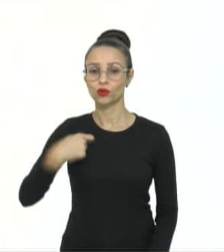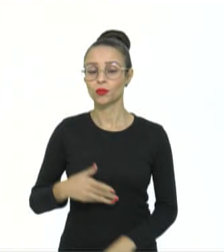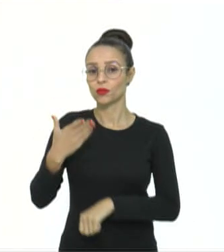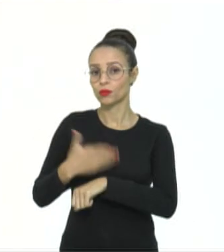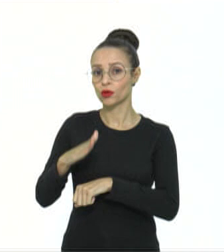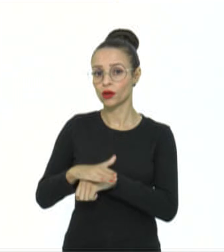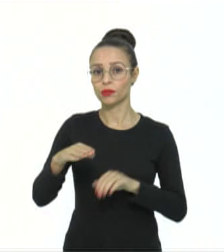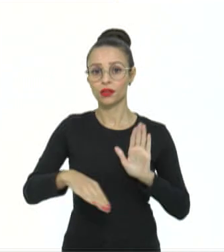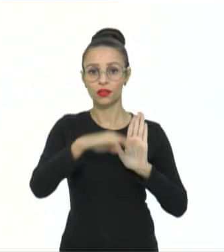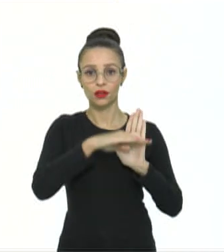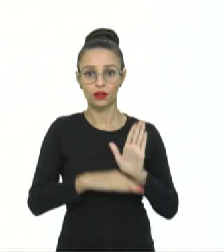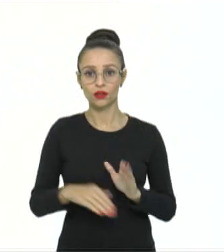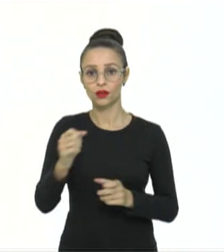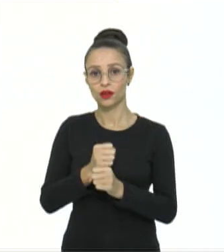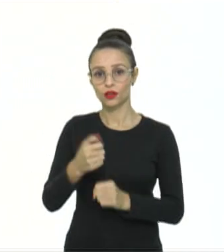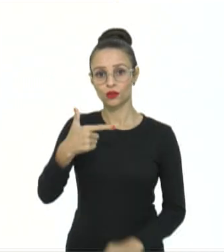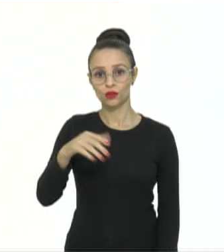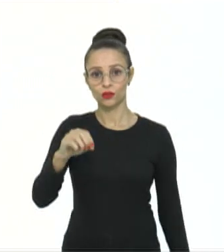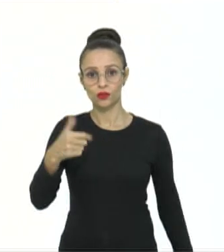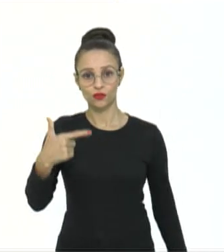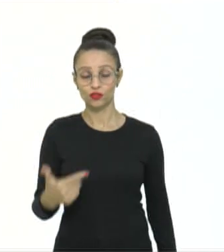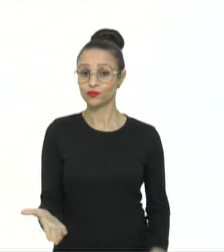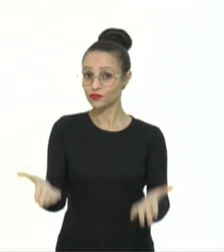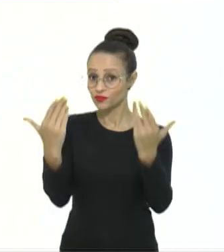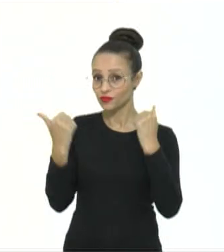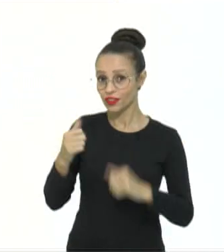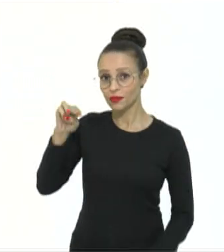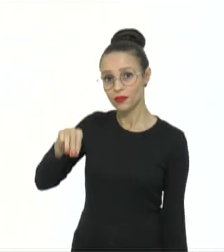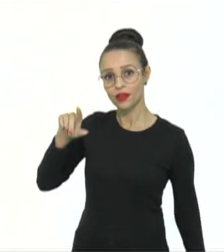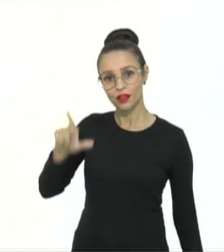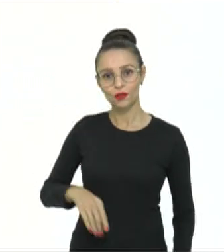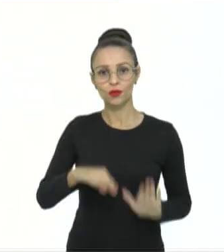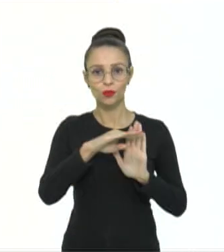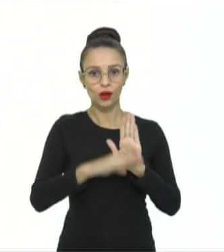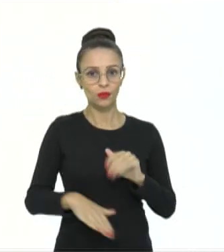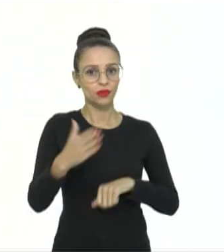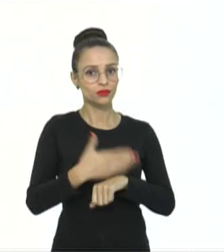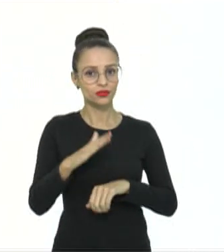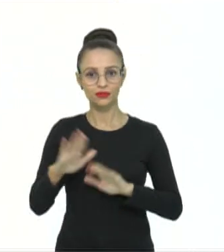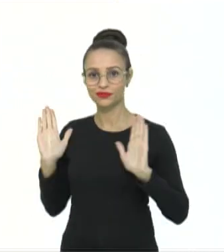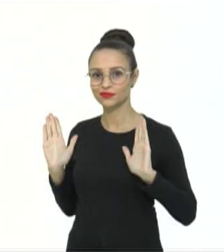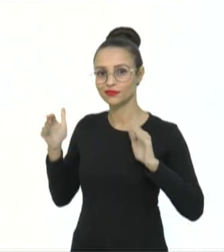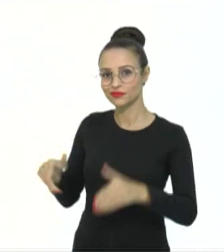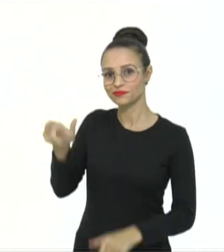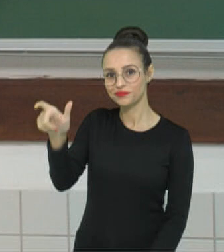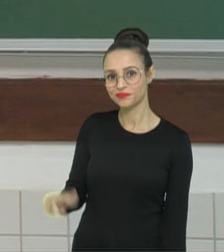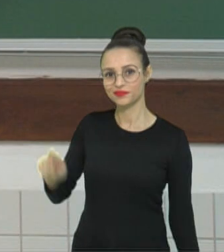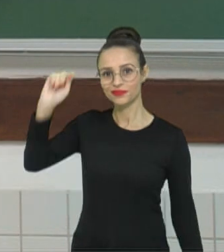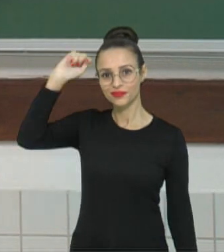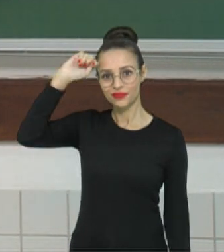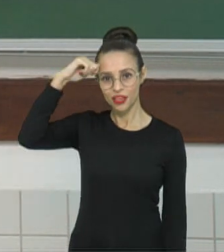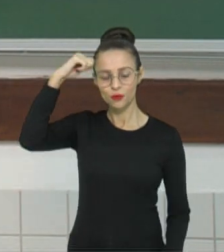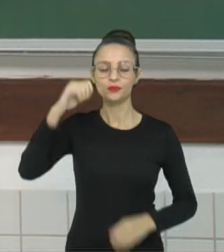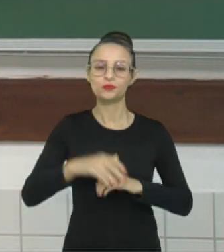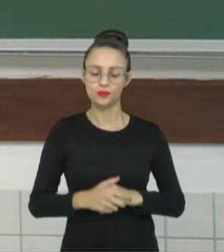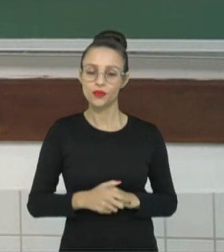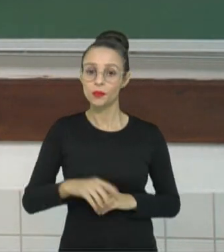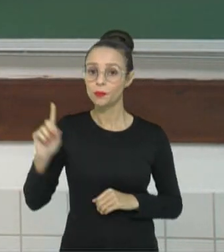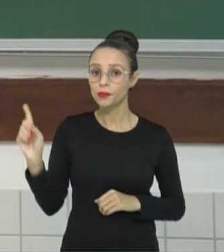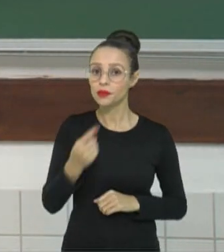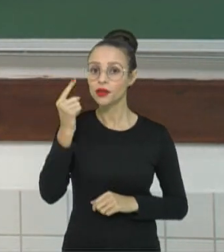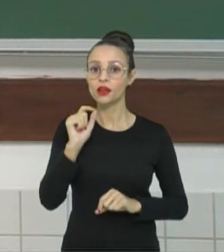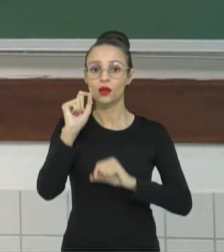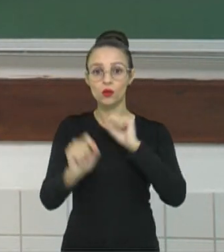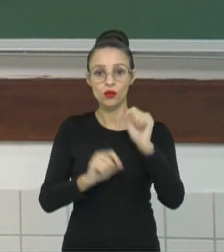de 2021, que diz: vem para o Magalu, um programa de trainee para negros. A primeira coisa que nós vamos